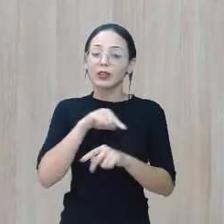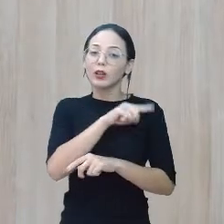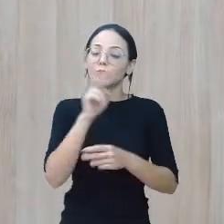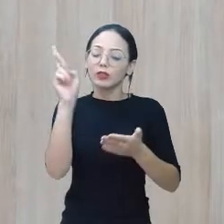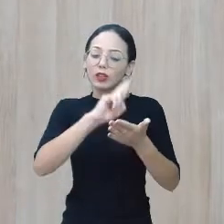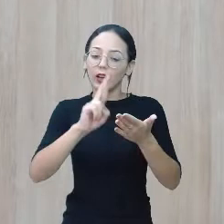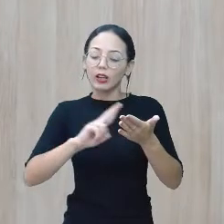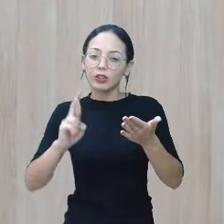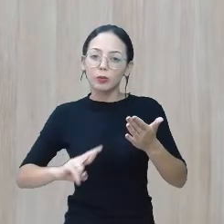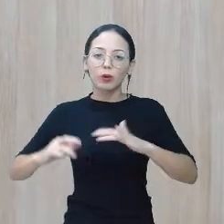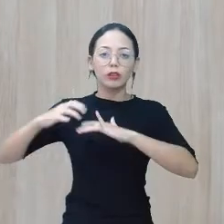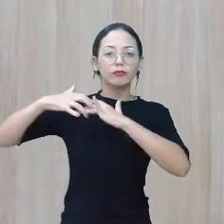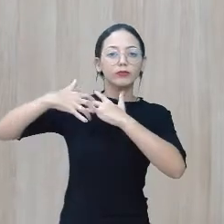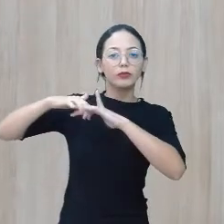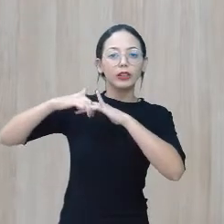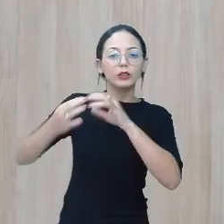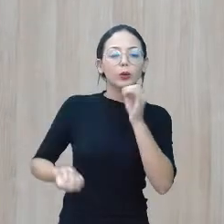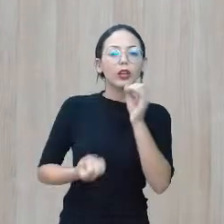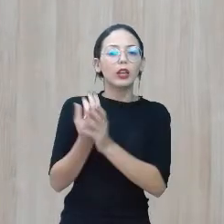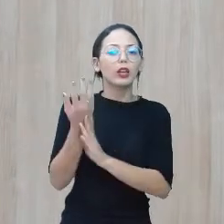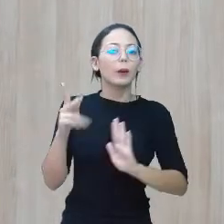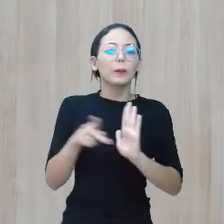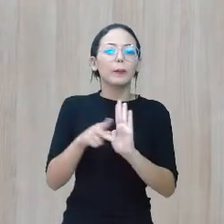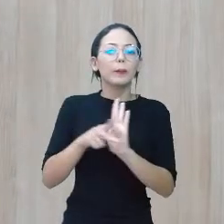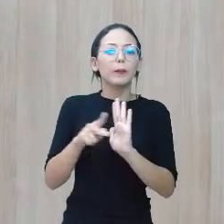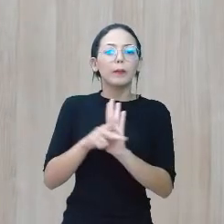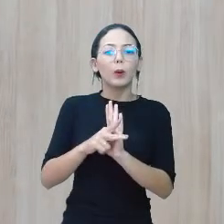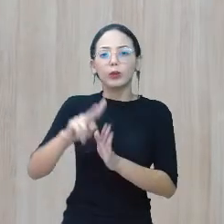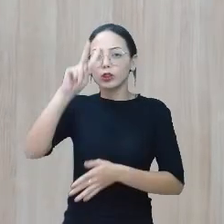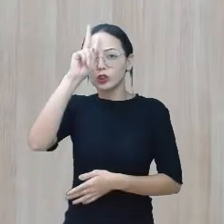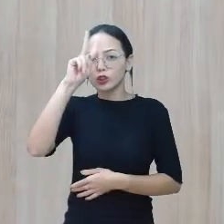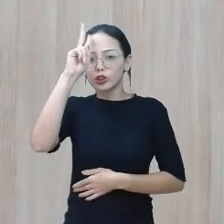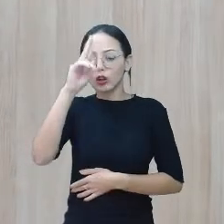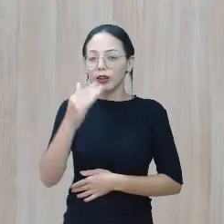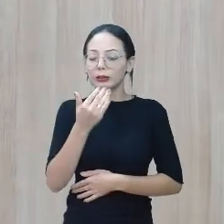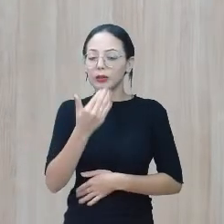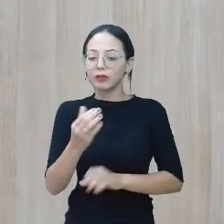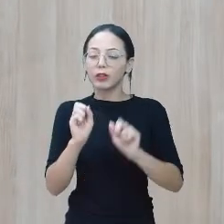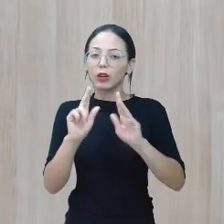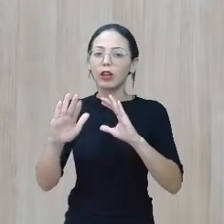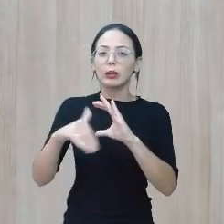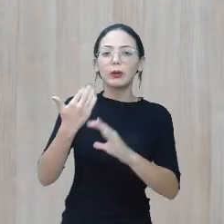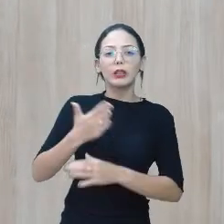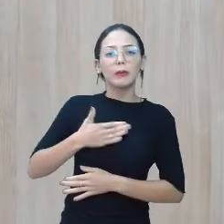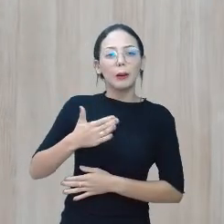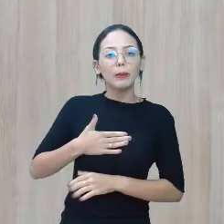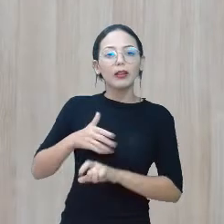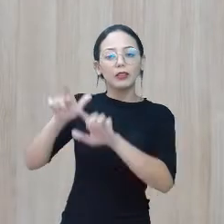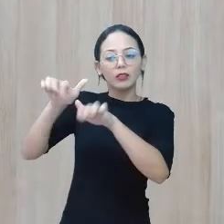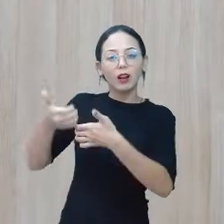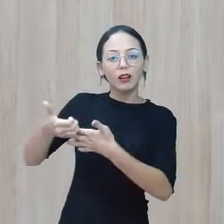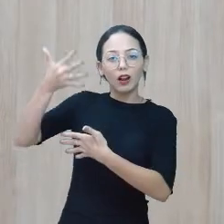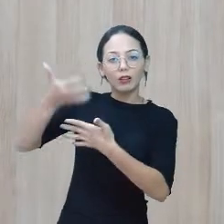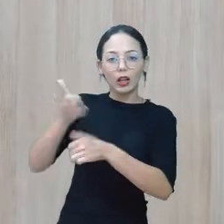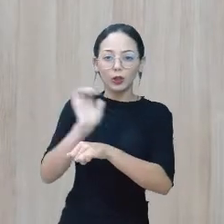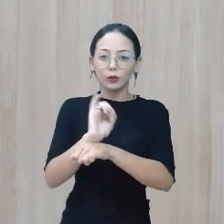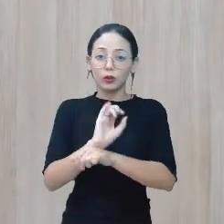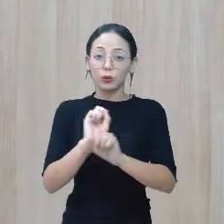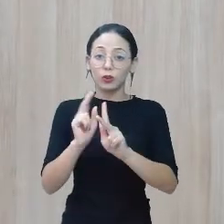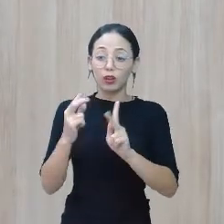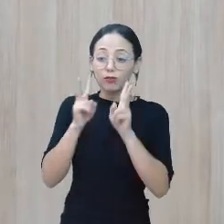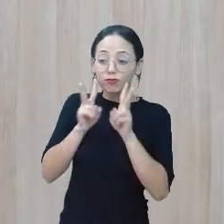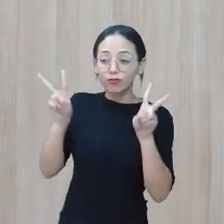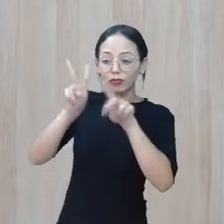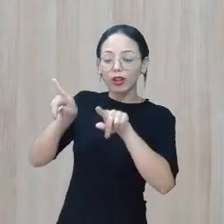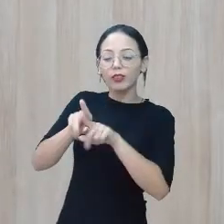esse exercício de reflexão, criem a sua própria versão da sua história favorita e mande pra mim, deixe seu comentário lá no YouTube que eu vou ver